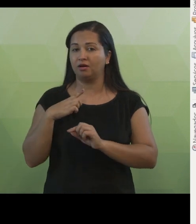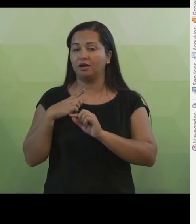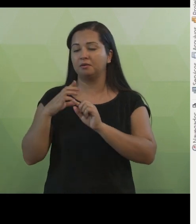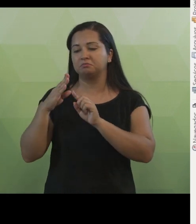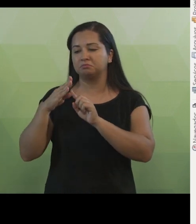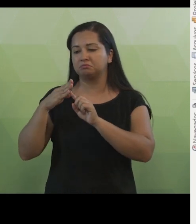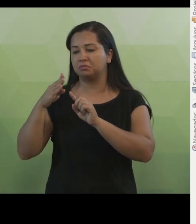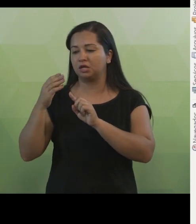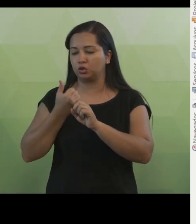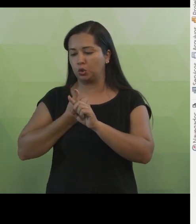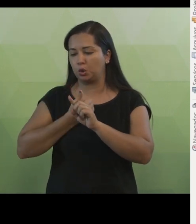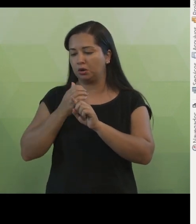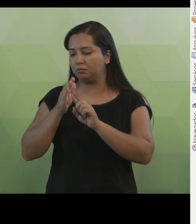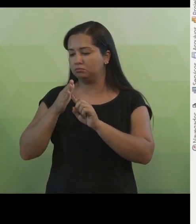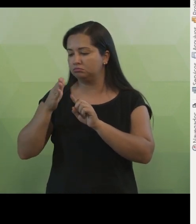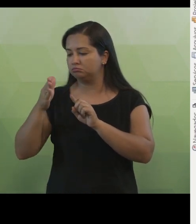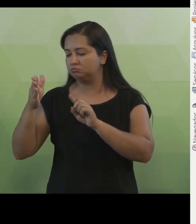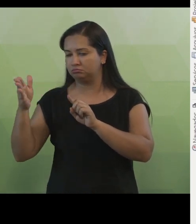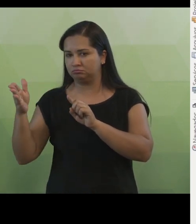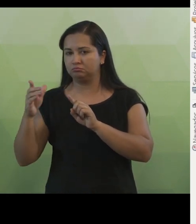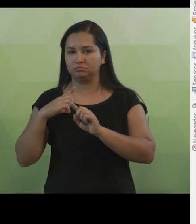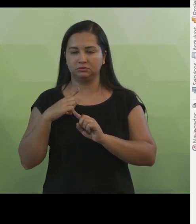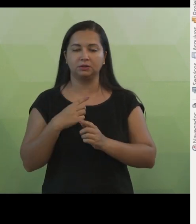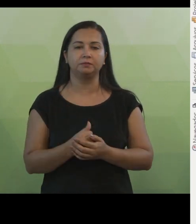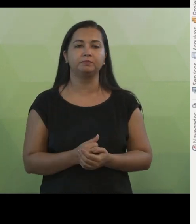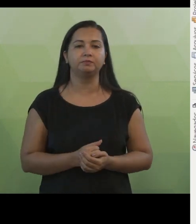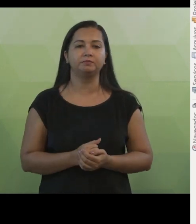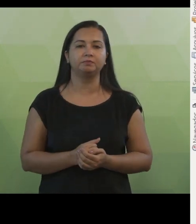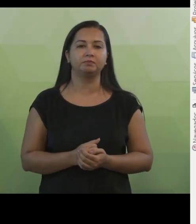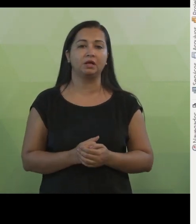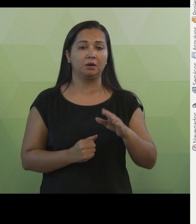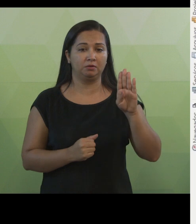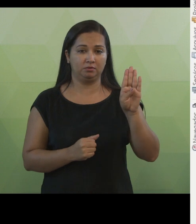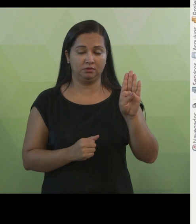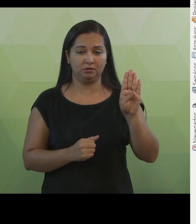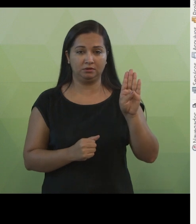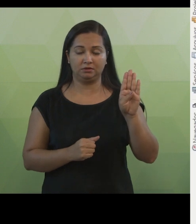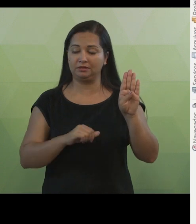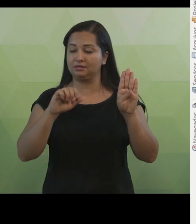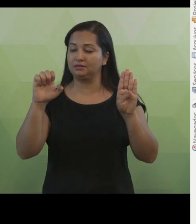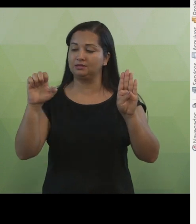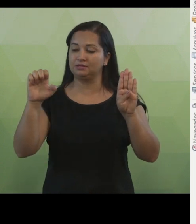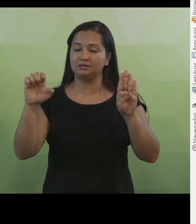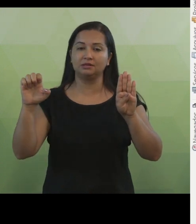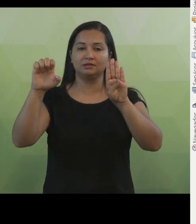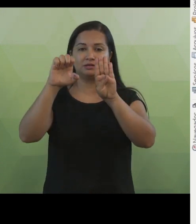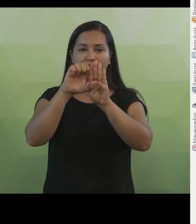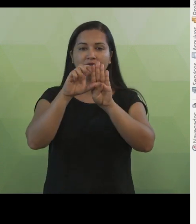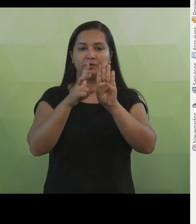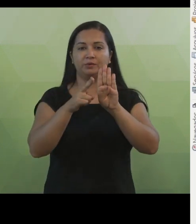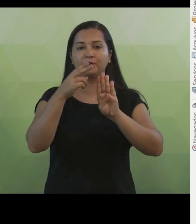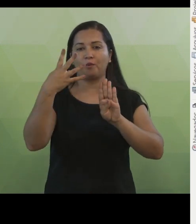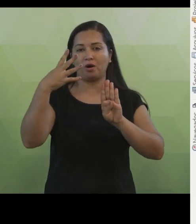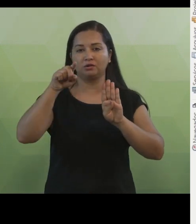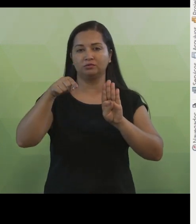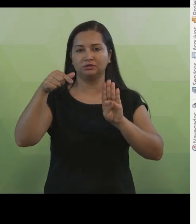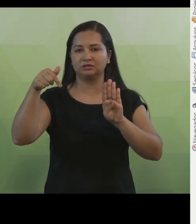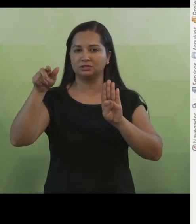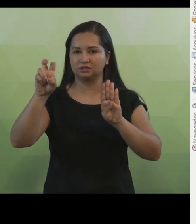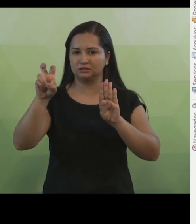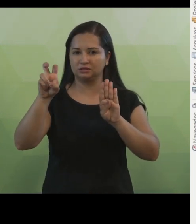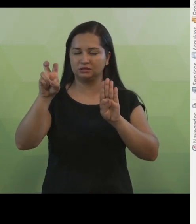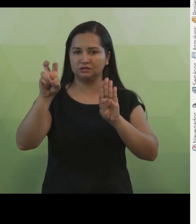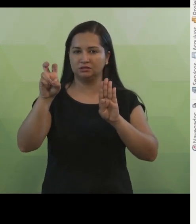5. Então, ele transformou-se em um double, então ficou 5.0. Lembrando que o double tem